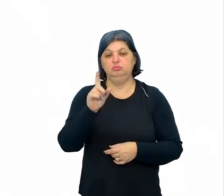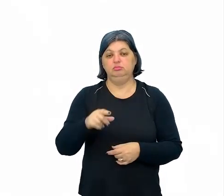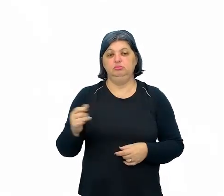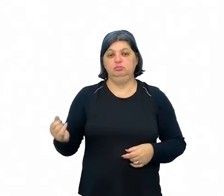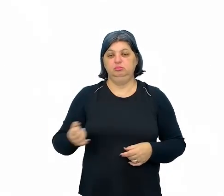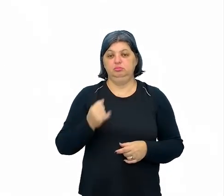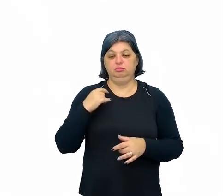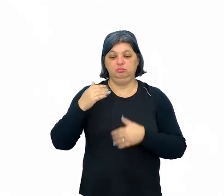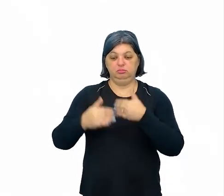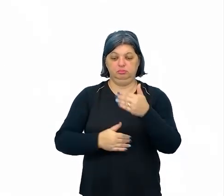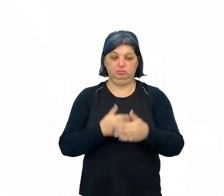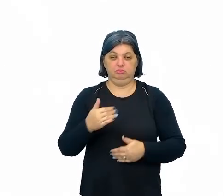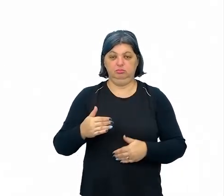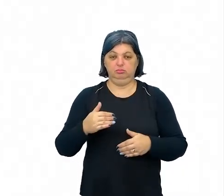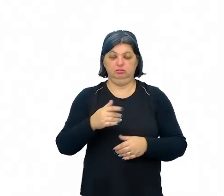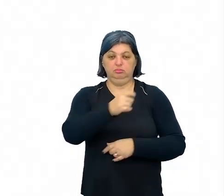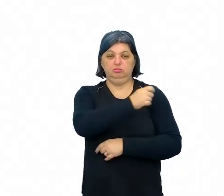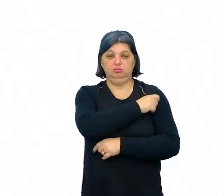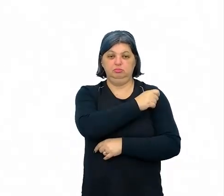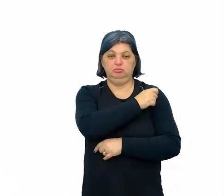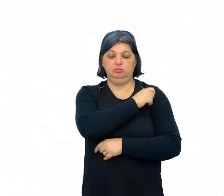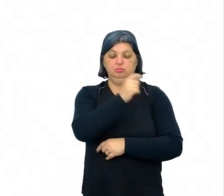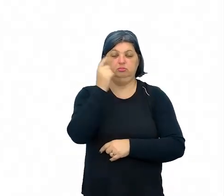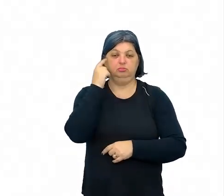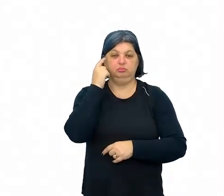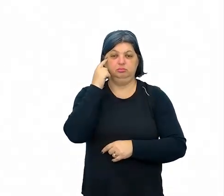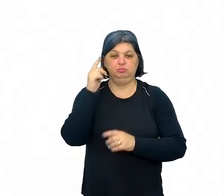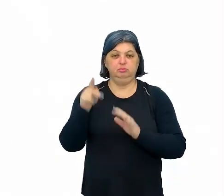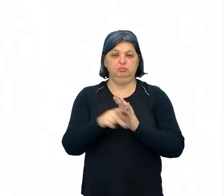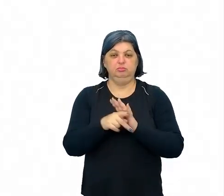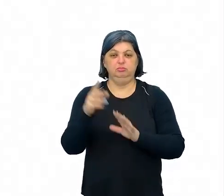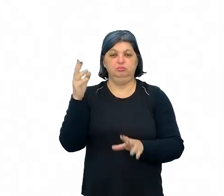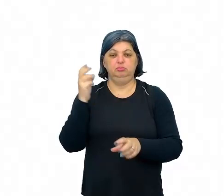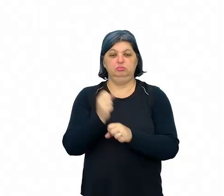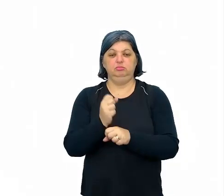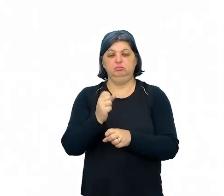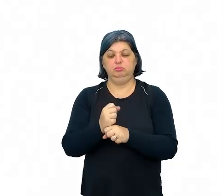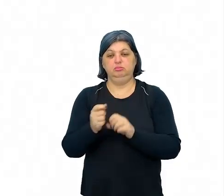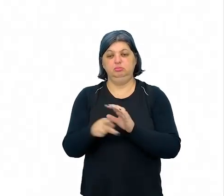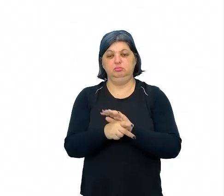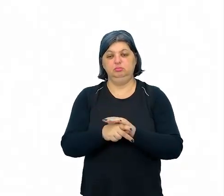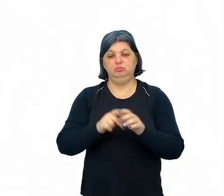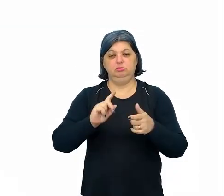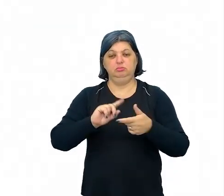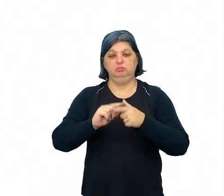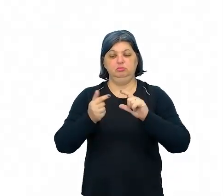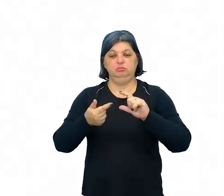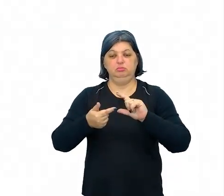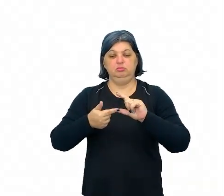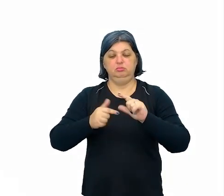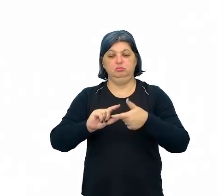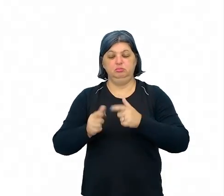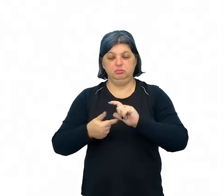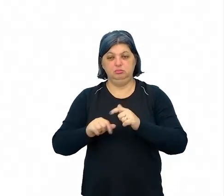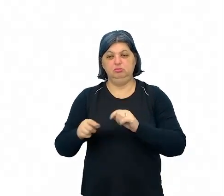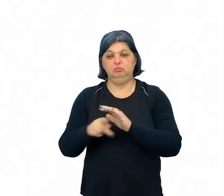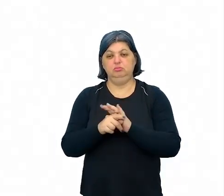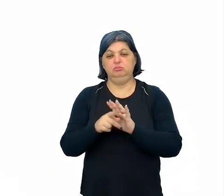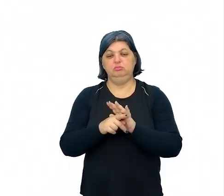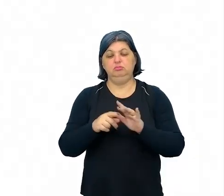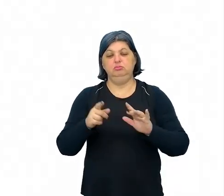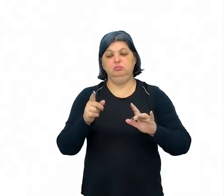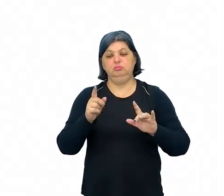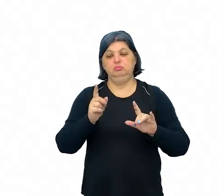de desenvolver no estudante o pensamento computacional por meio de algoritmo, né, que eu represento através de um